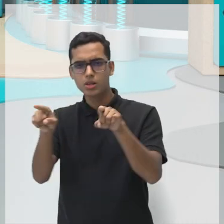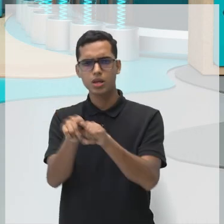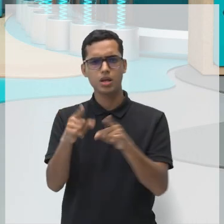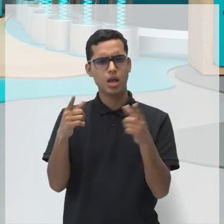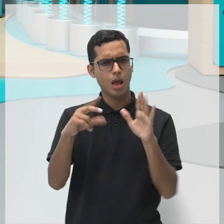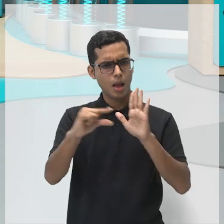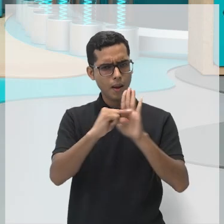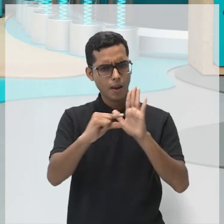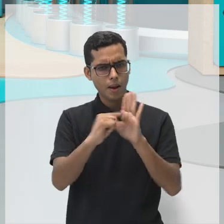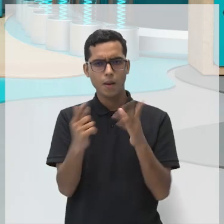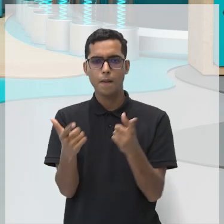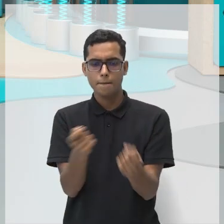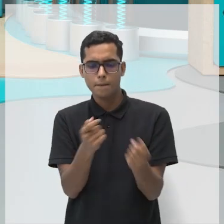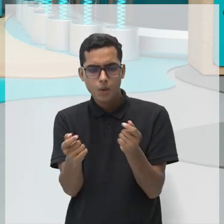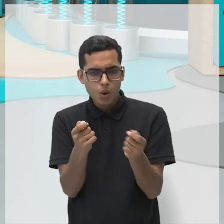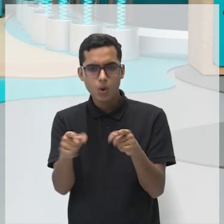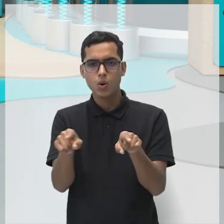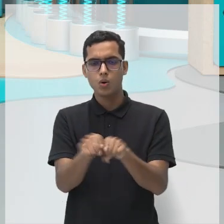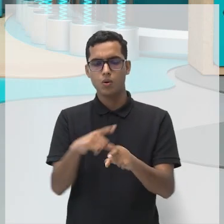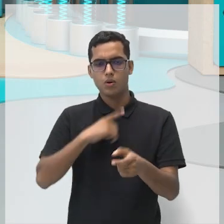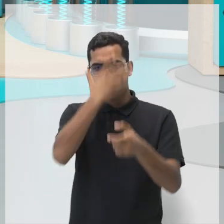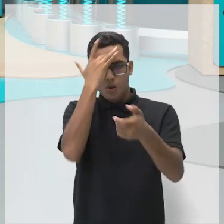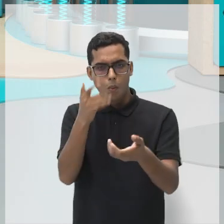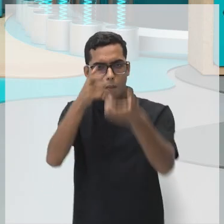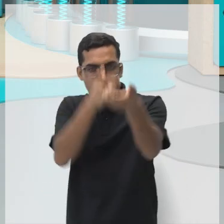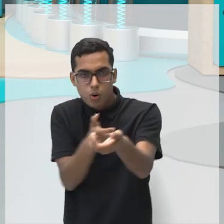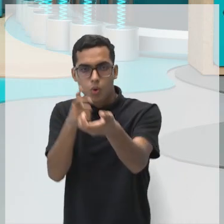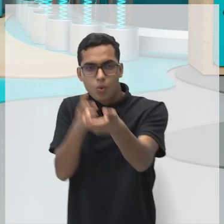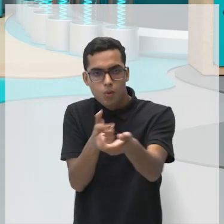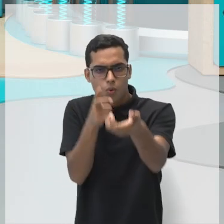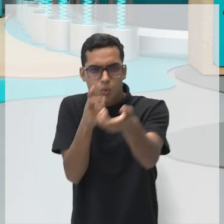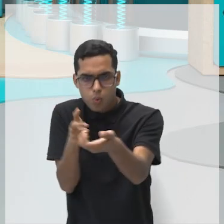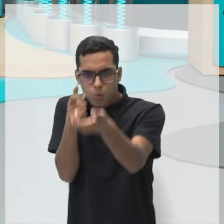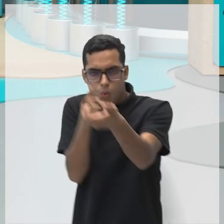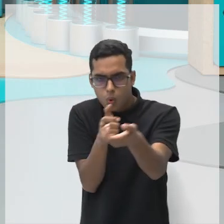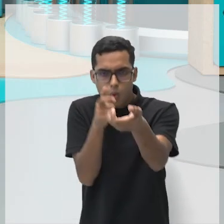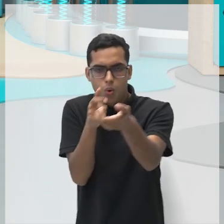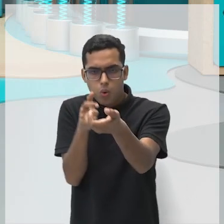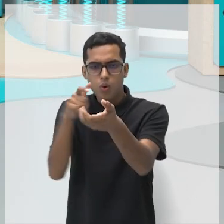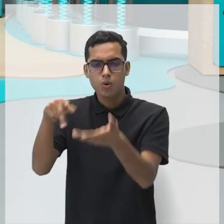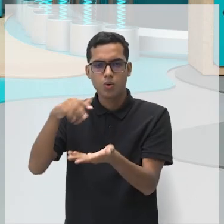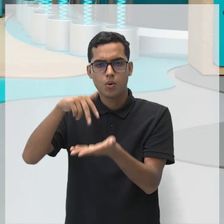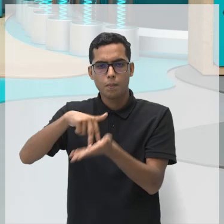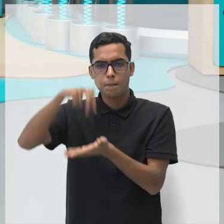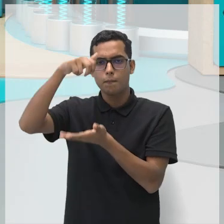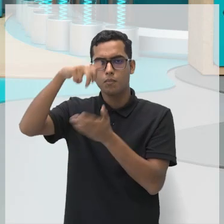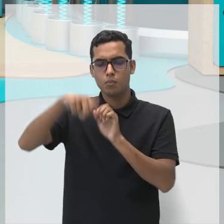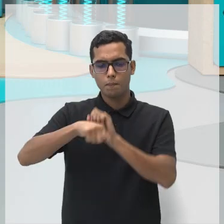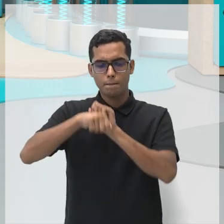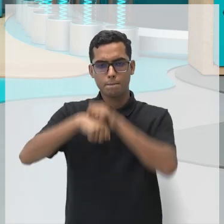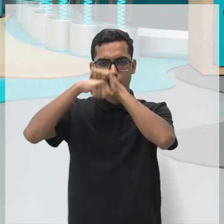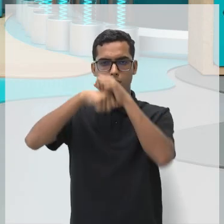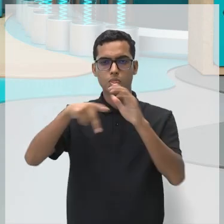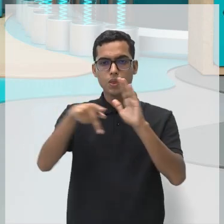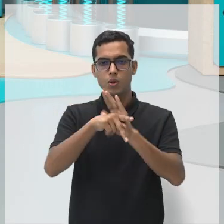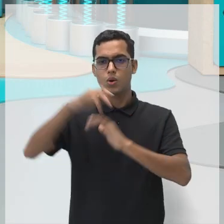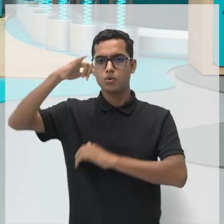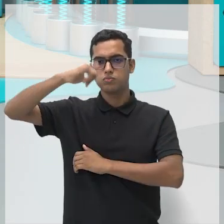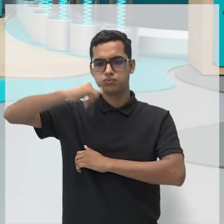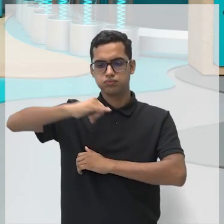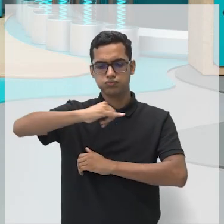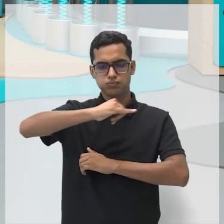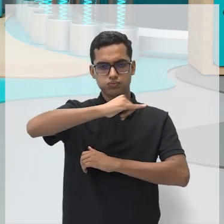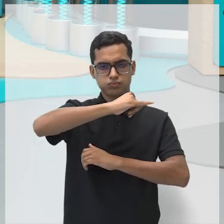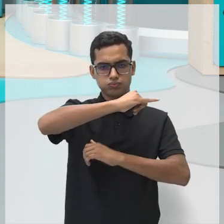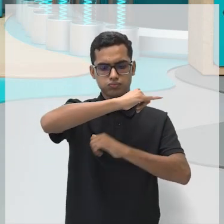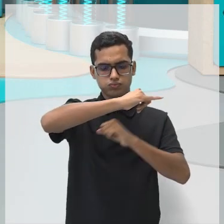associação, onde o jogador, o player, começa realizando um salto de uma base ali com paraquedas, depois ele começa o deslocamento